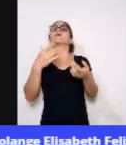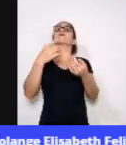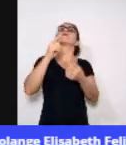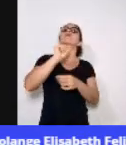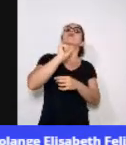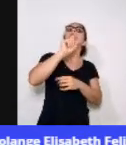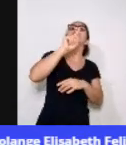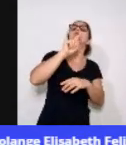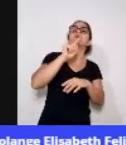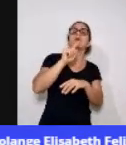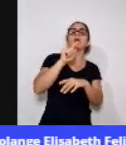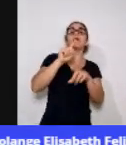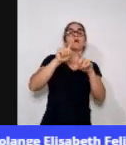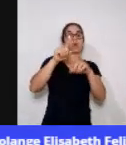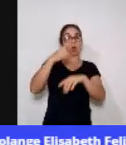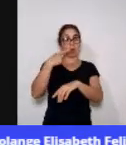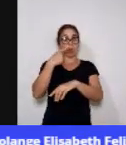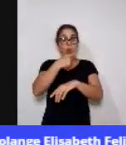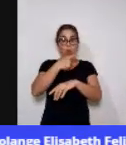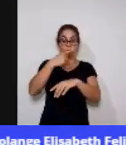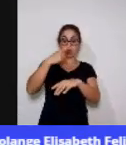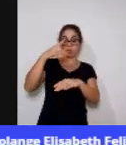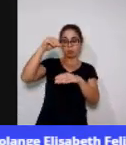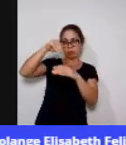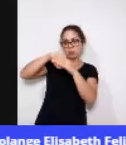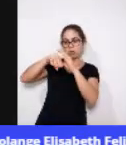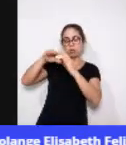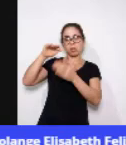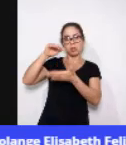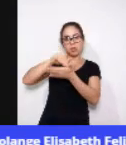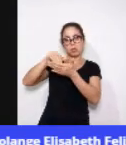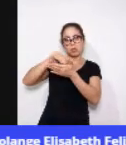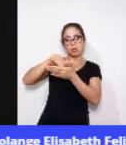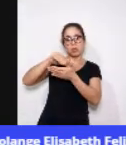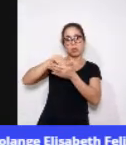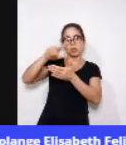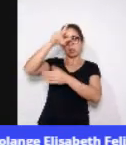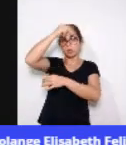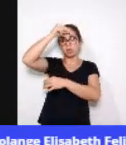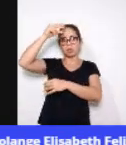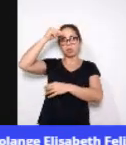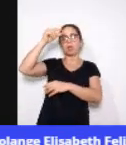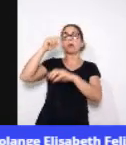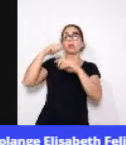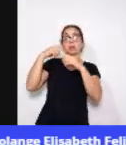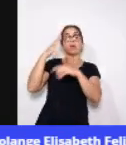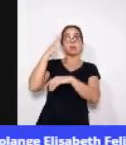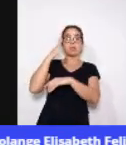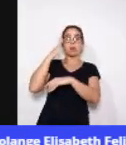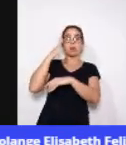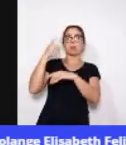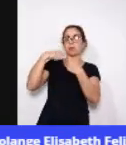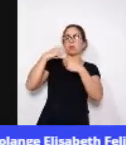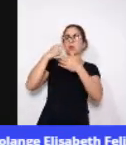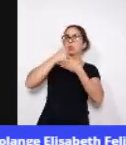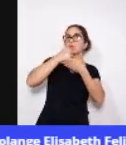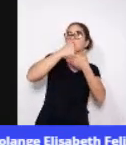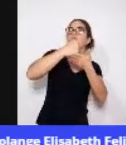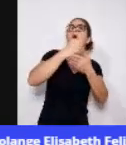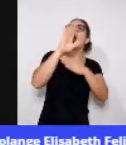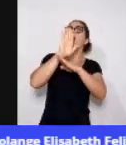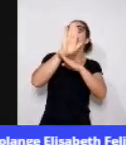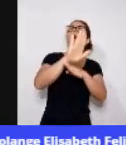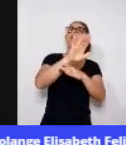secretaria, nós sabemos que a gente precisa auxiliar vocês de alguma forma. Então, você pode mandar no nosso